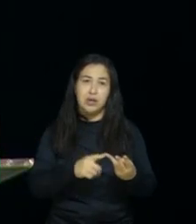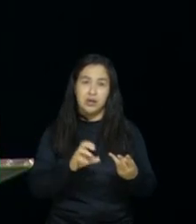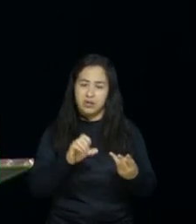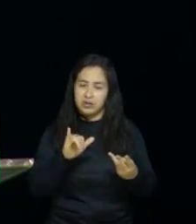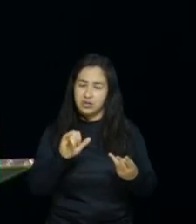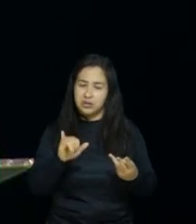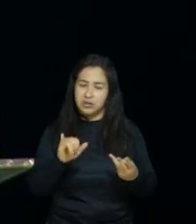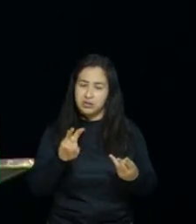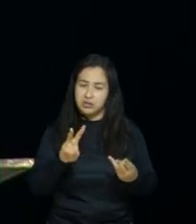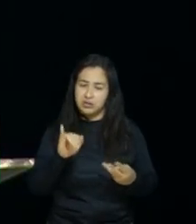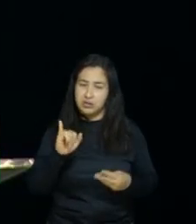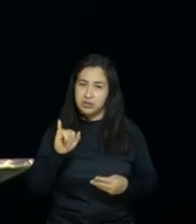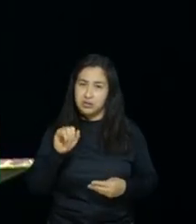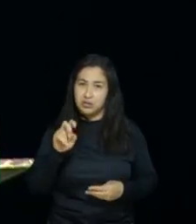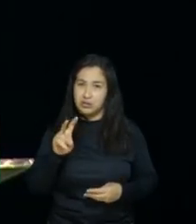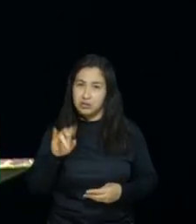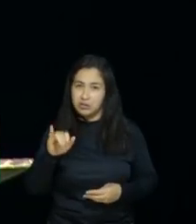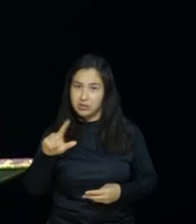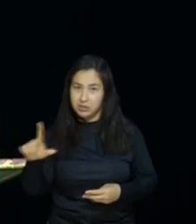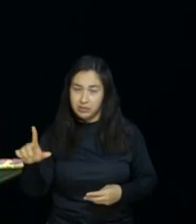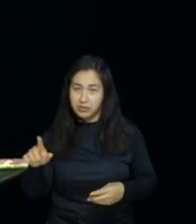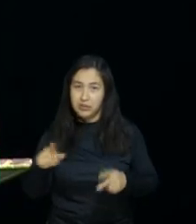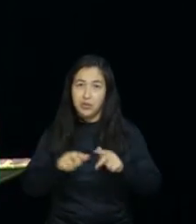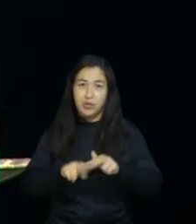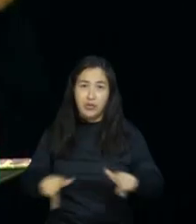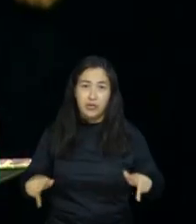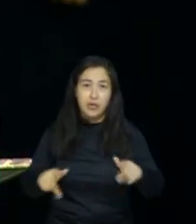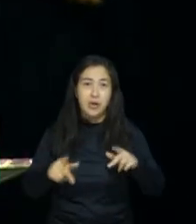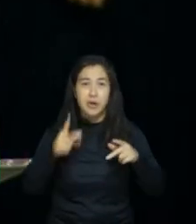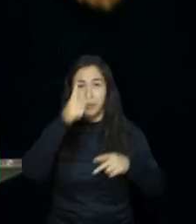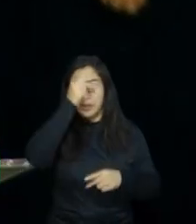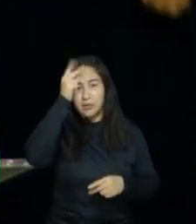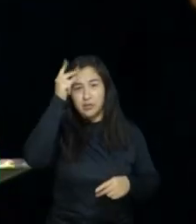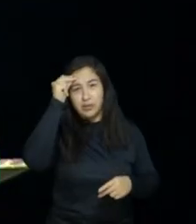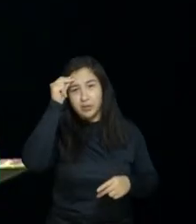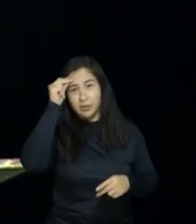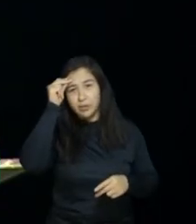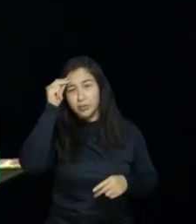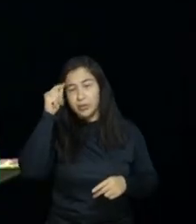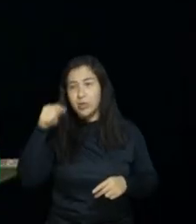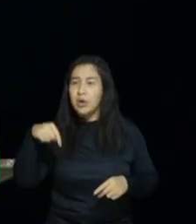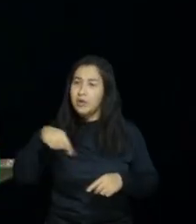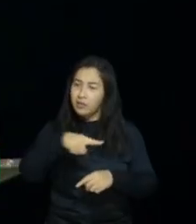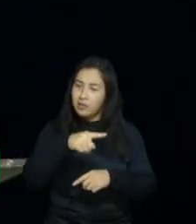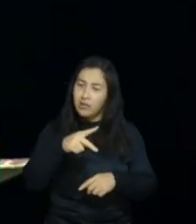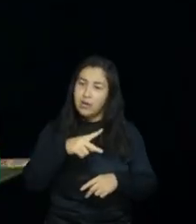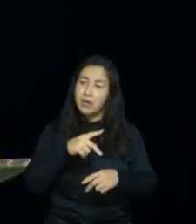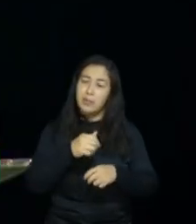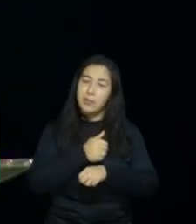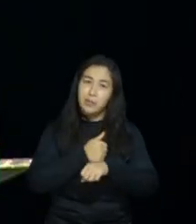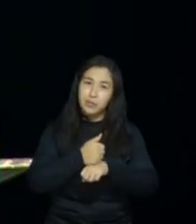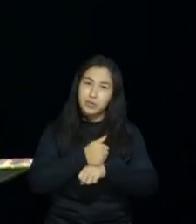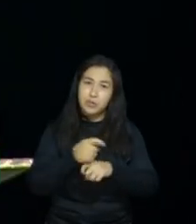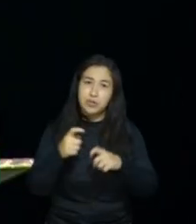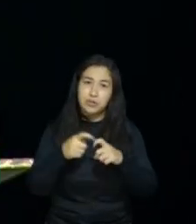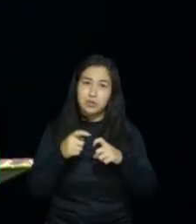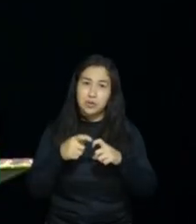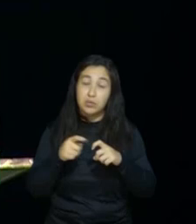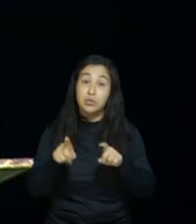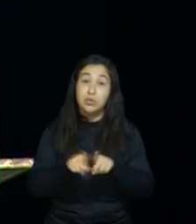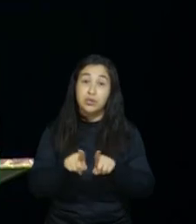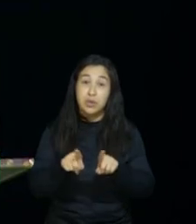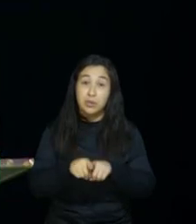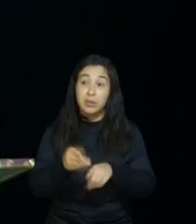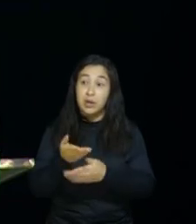tantas prefeituras que encaminharam profissionais de saúde para ajudar, universidades também que encaminharam seus